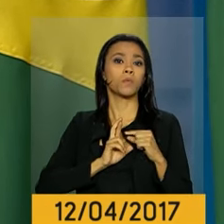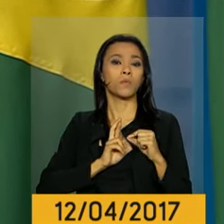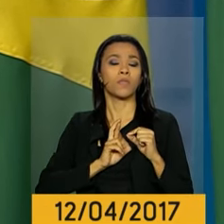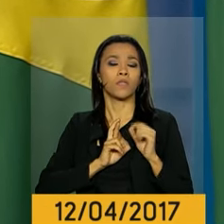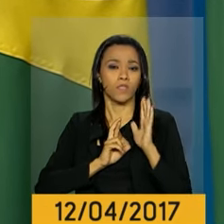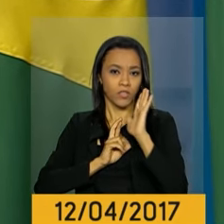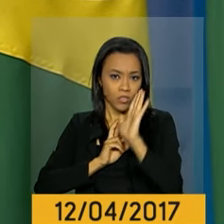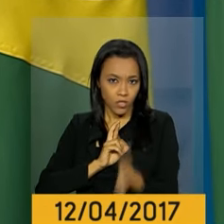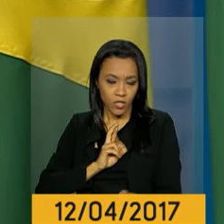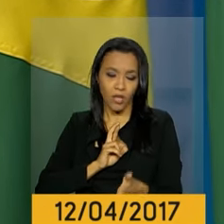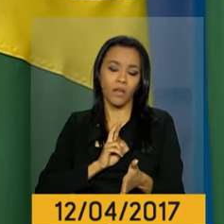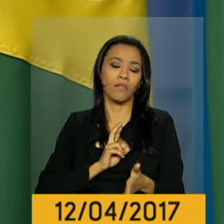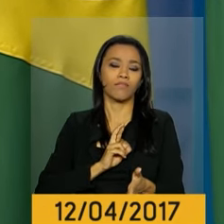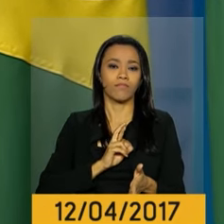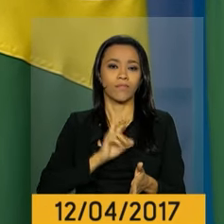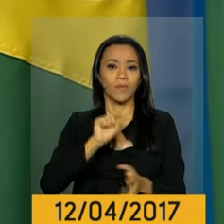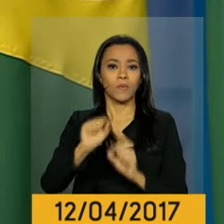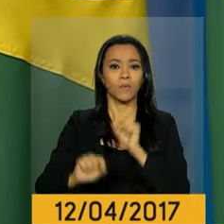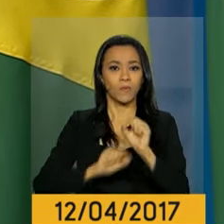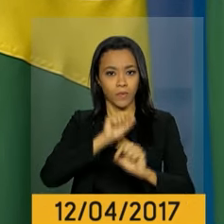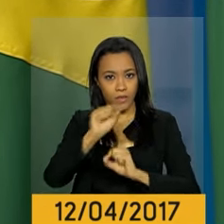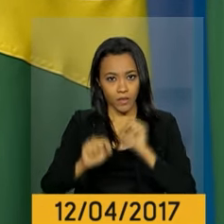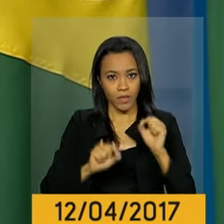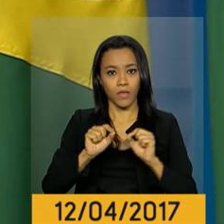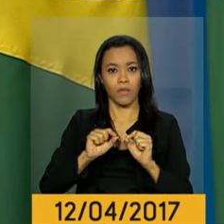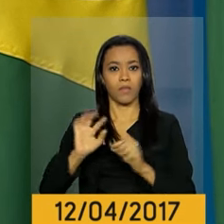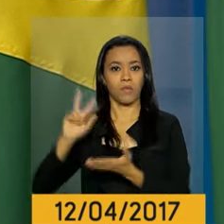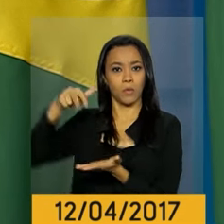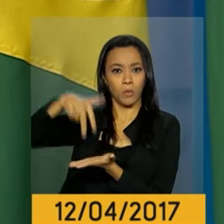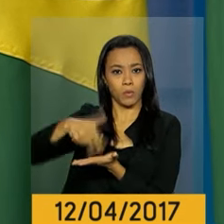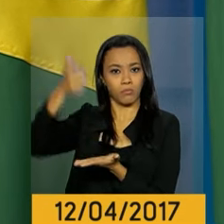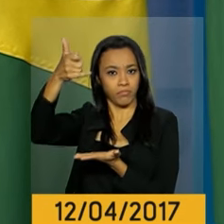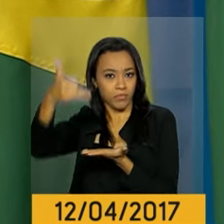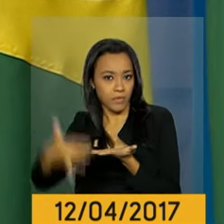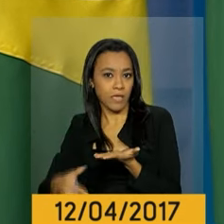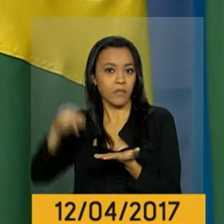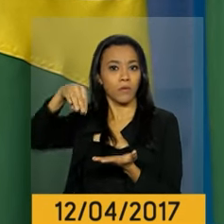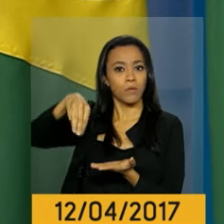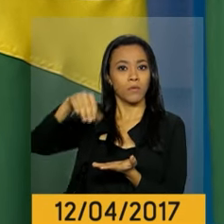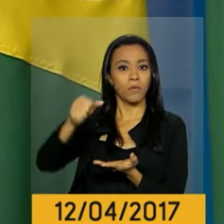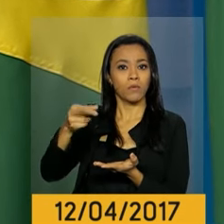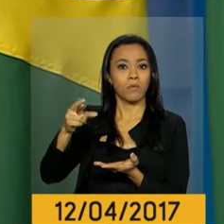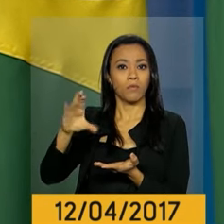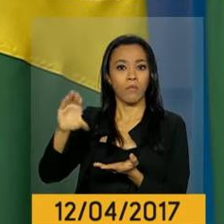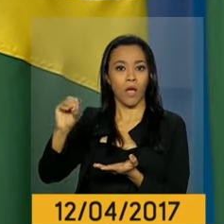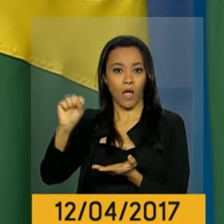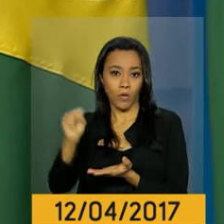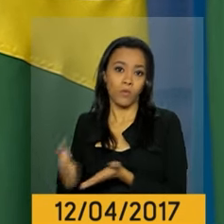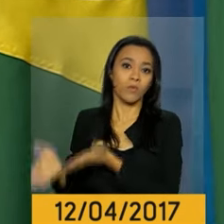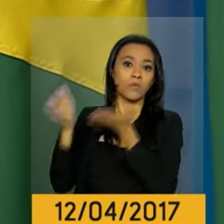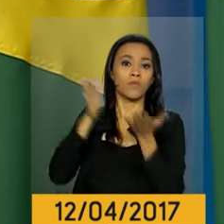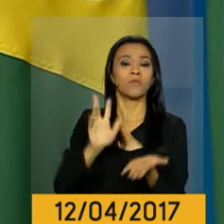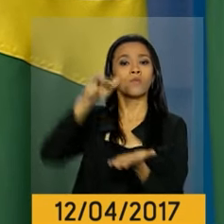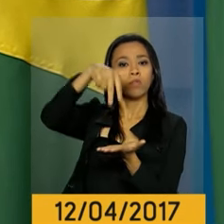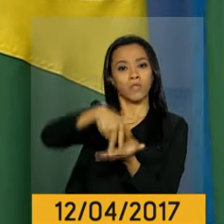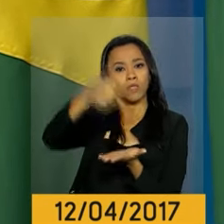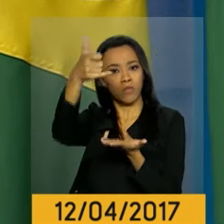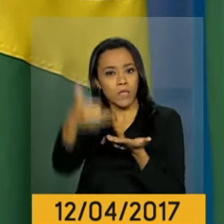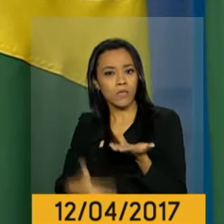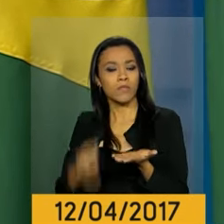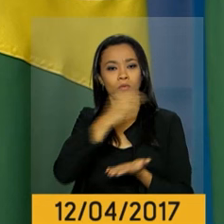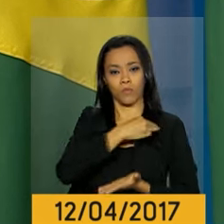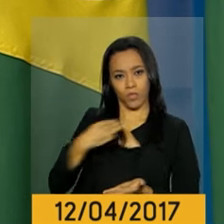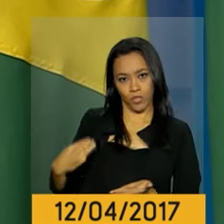verificar pelos pronunciamentos do Marco e do nosso Ministro Marcos Pereira